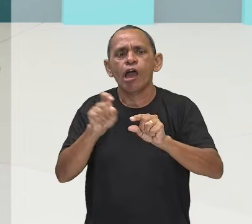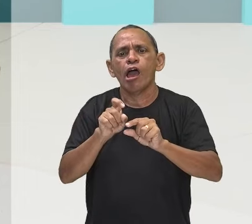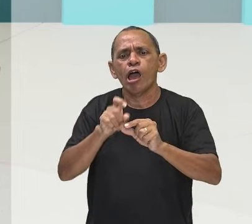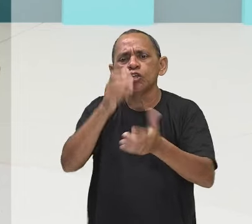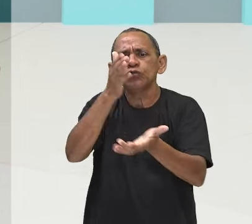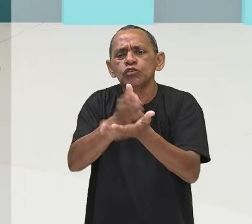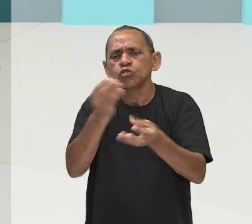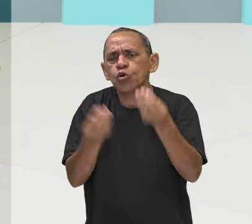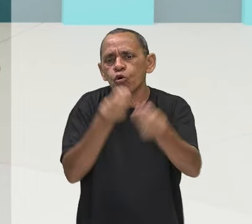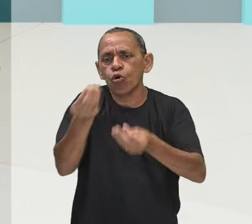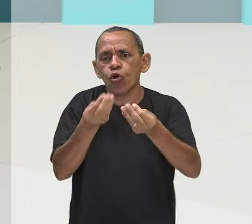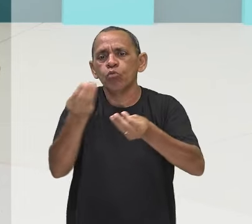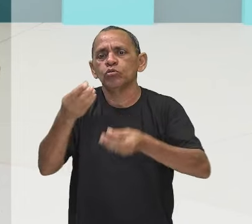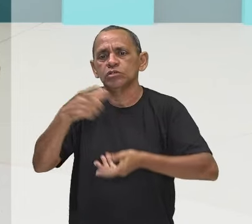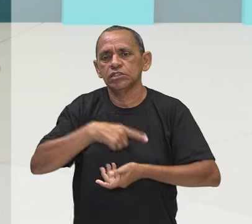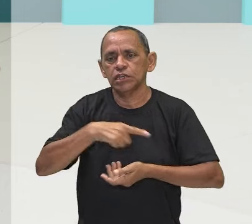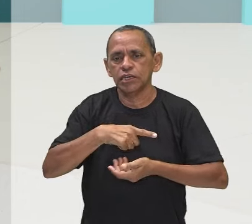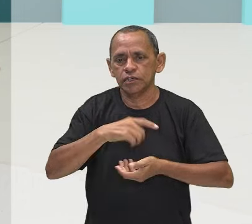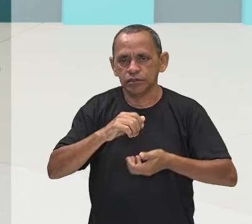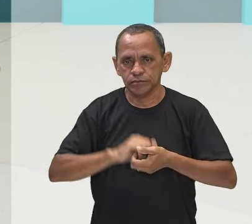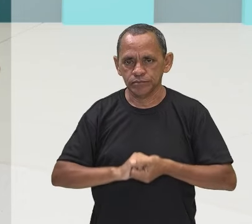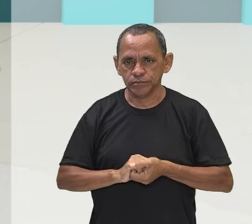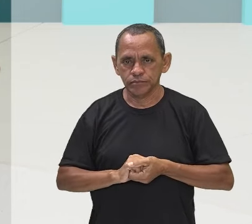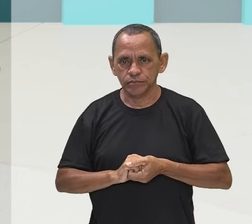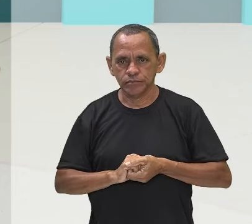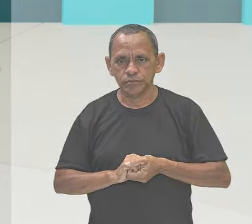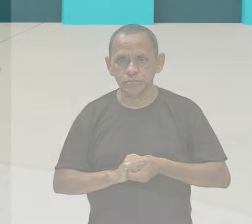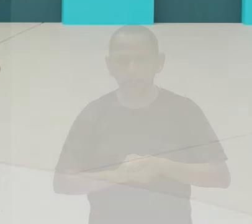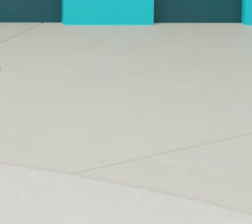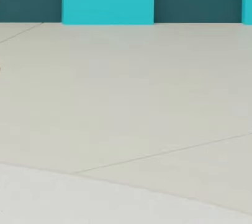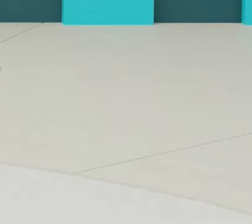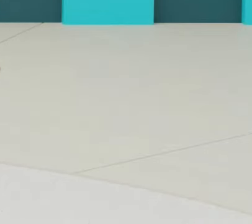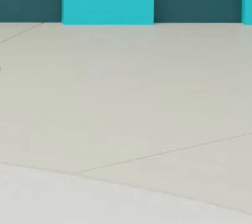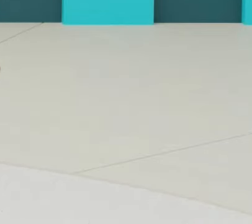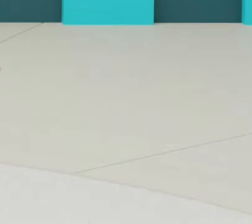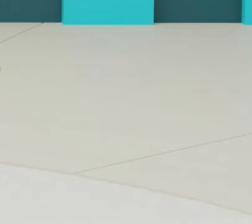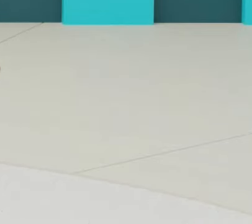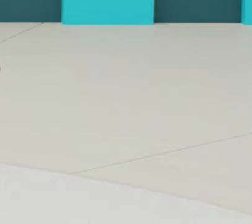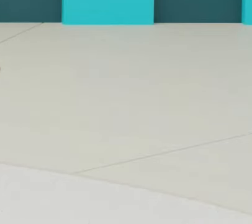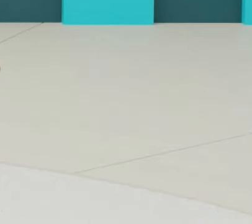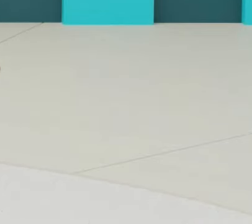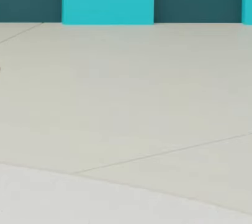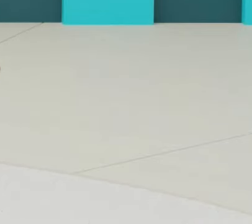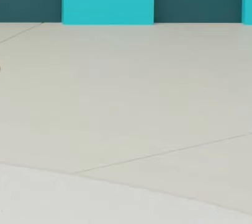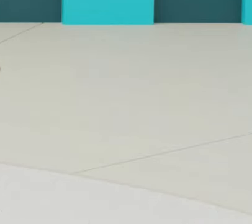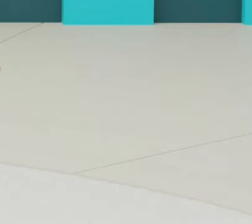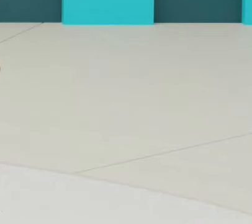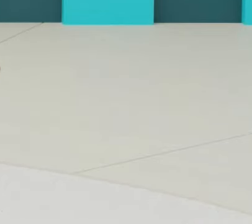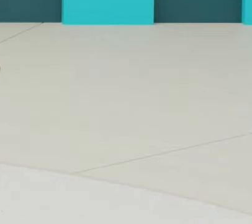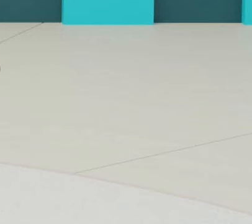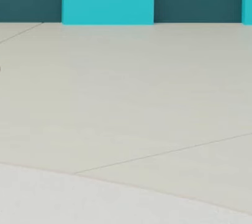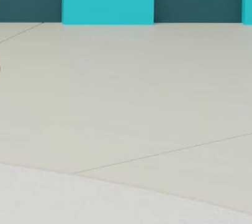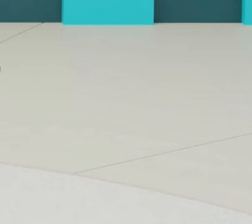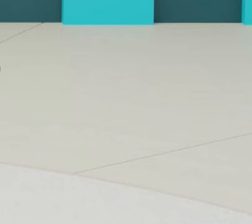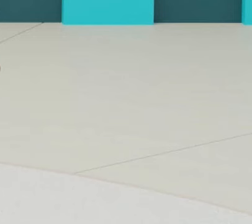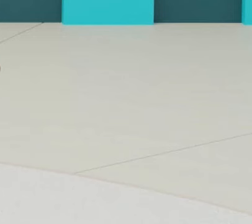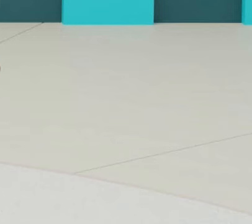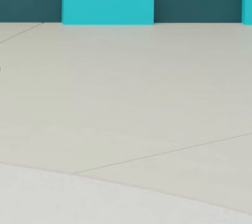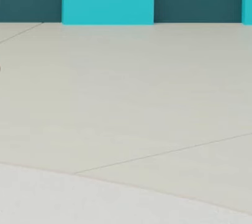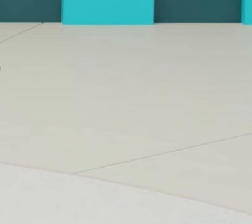professora? Nós vamos ter 2 quartetos, que são estrofes com 4 versos, e depois nós vamos